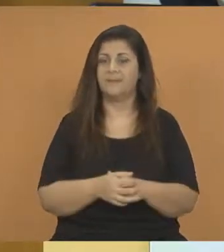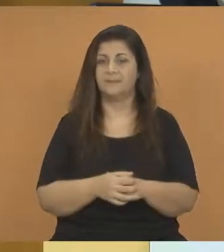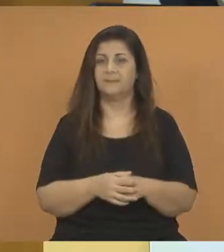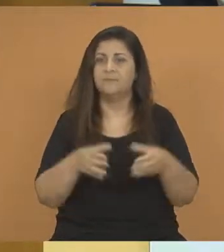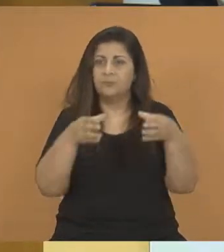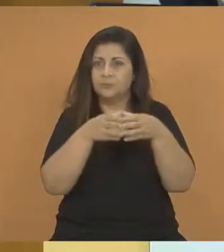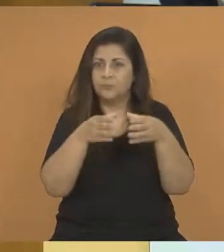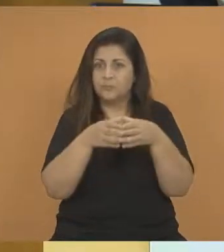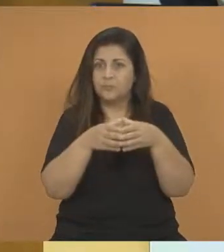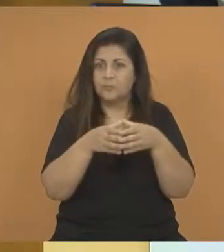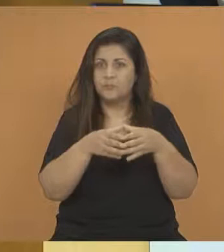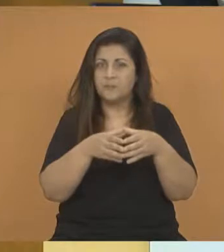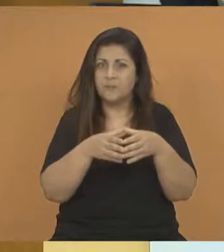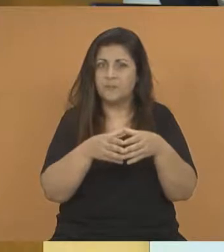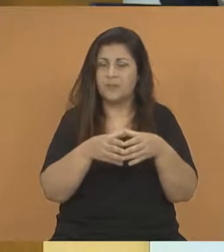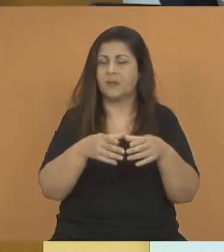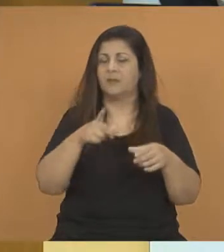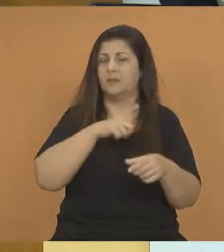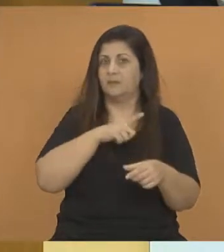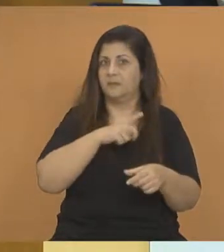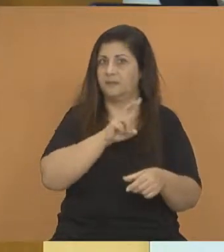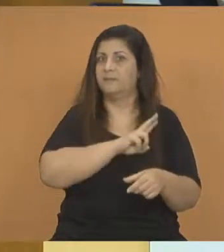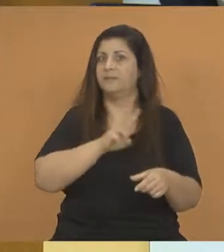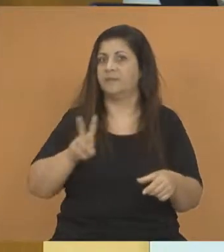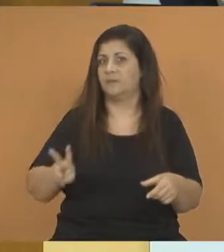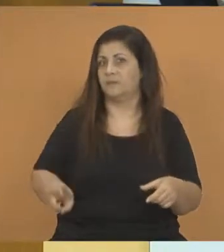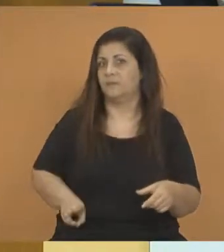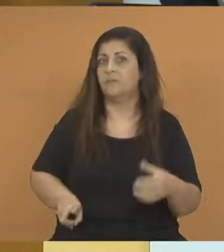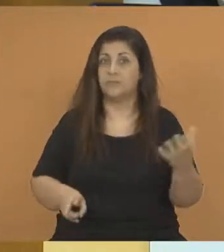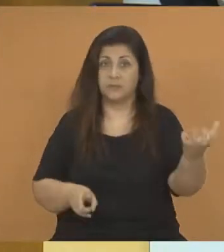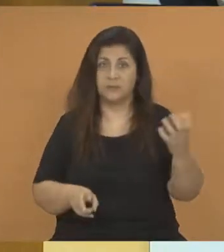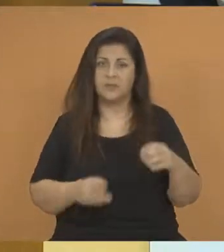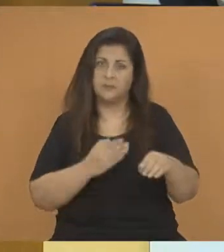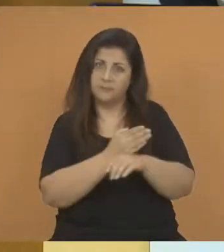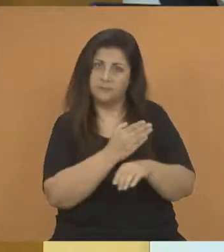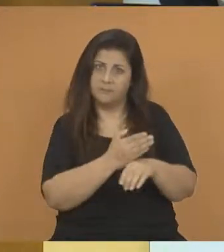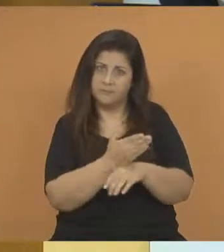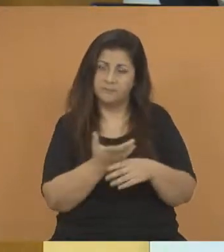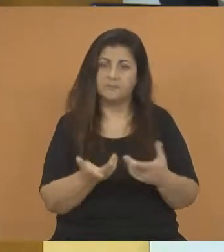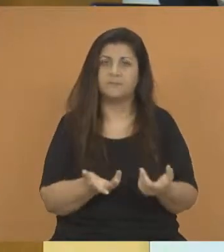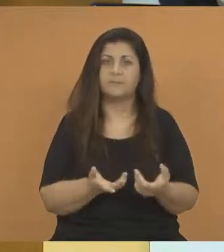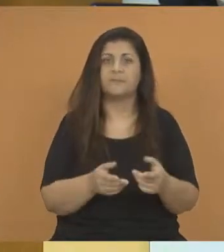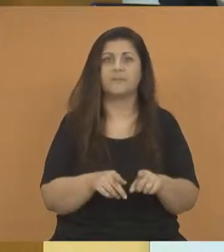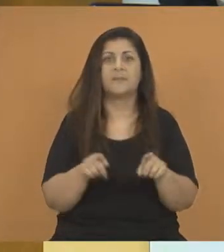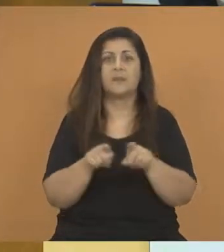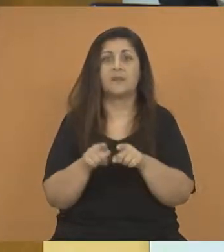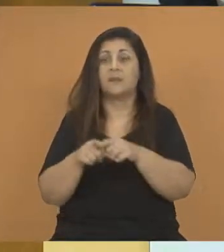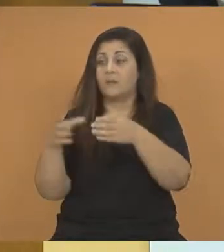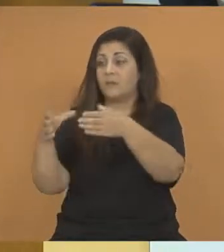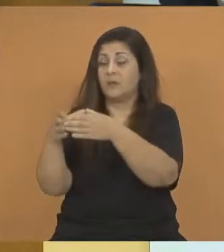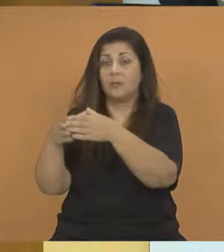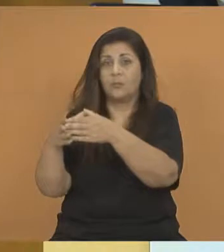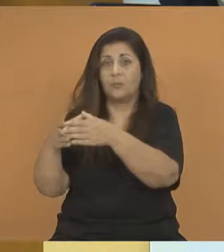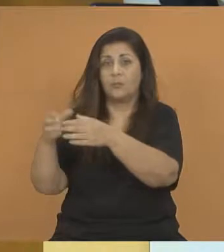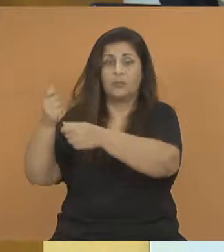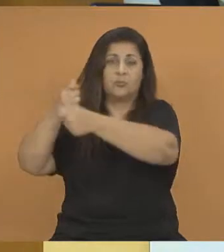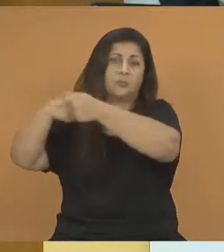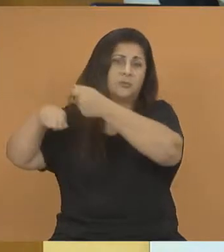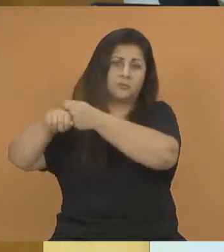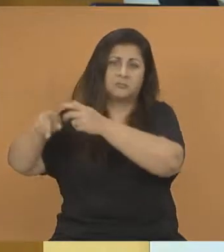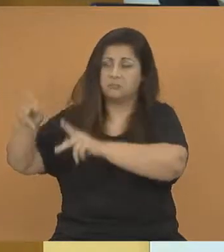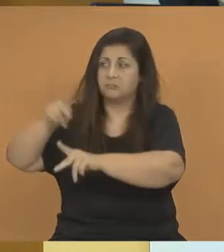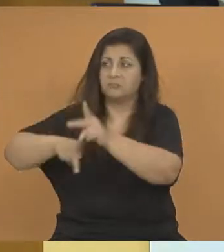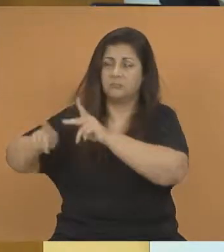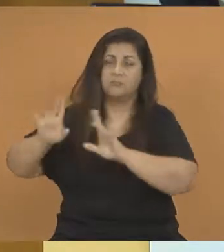Popular será composta por vereadores que desejarem participar e por entidades da sociedade civil